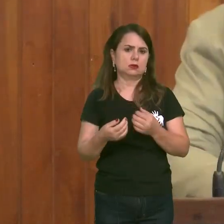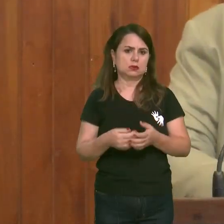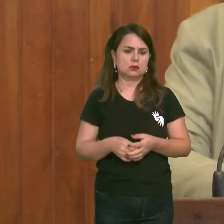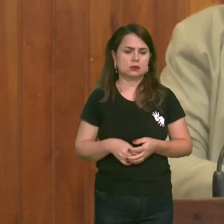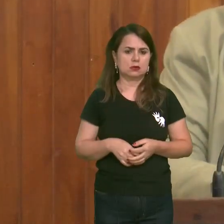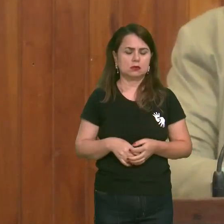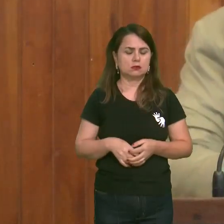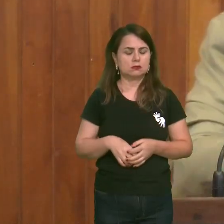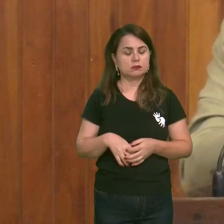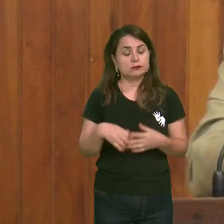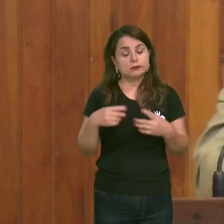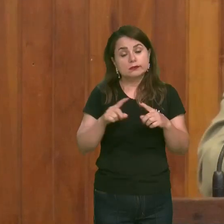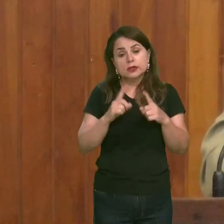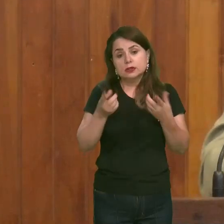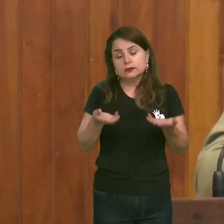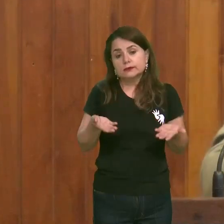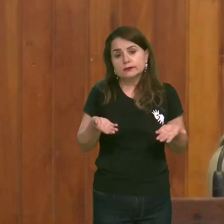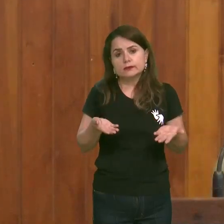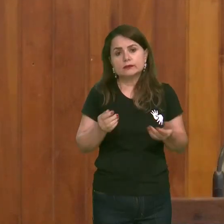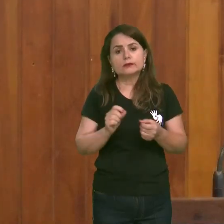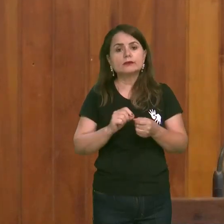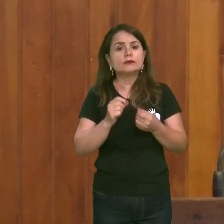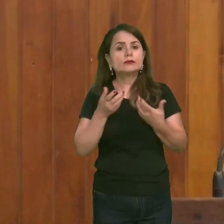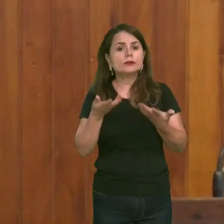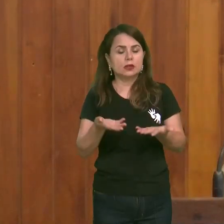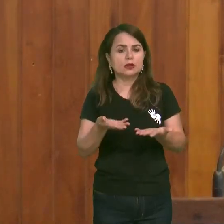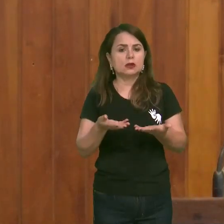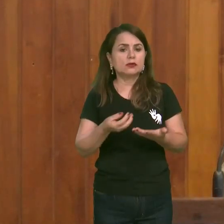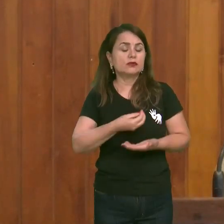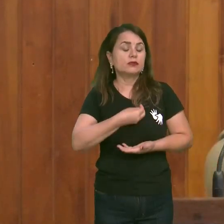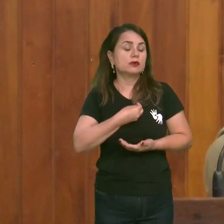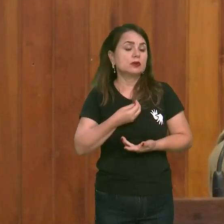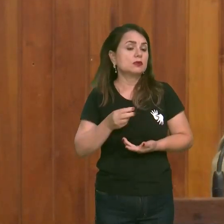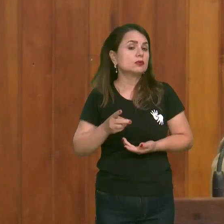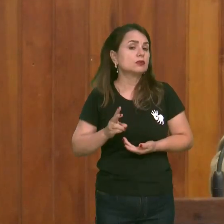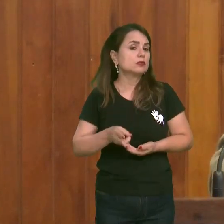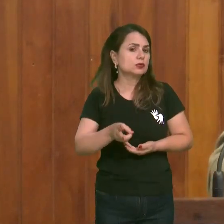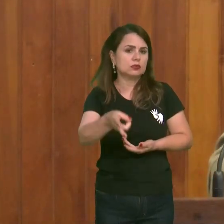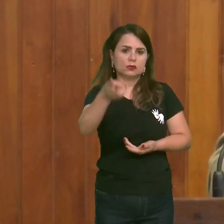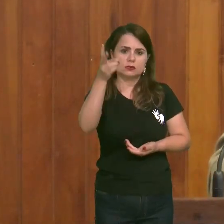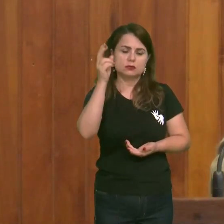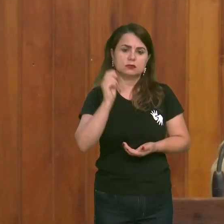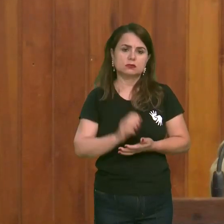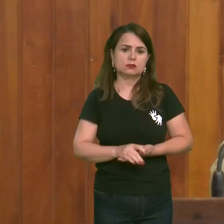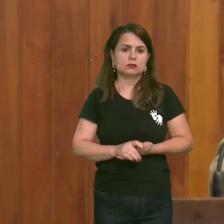vamos embora vida que segue Senhor